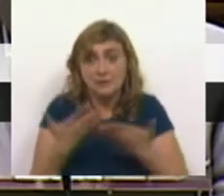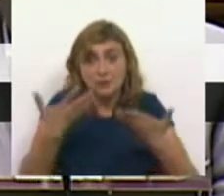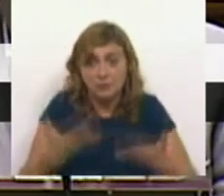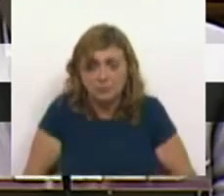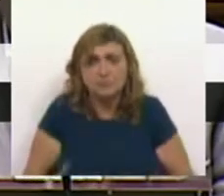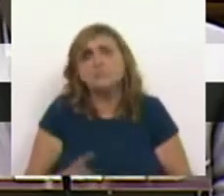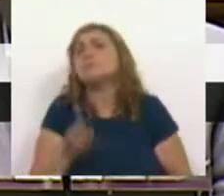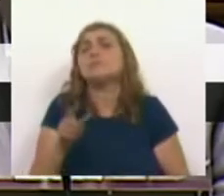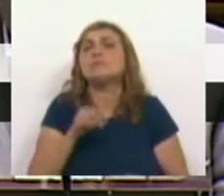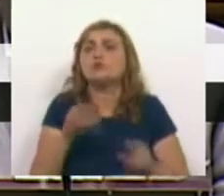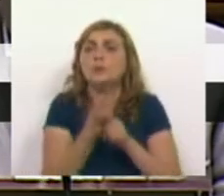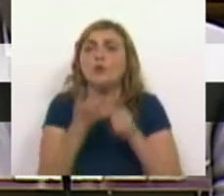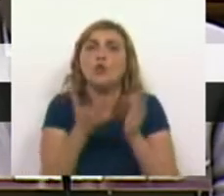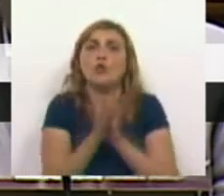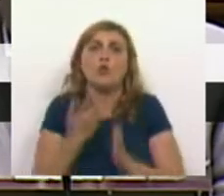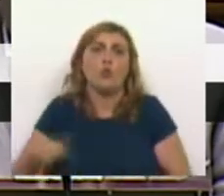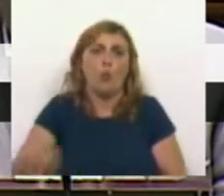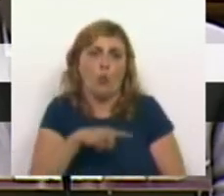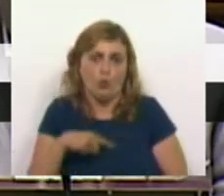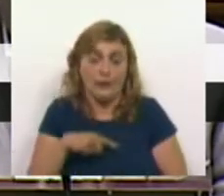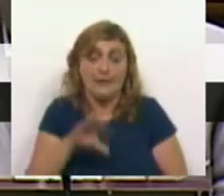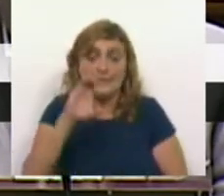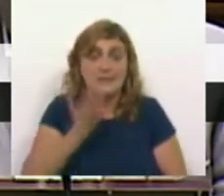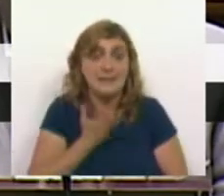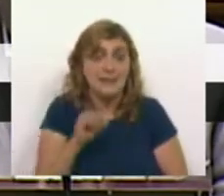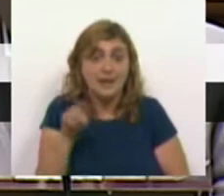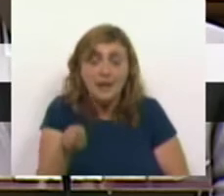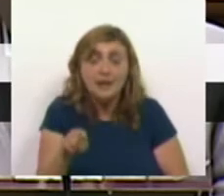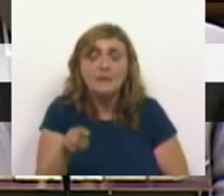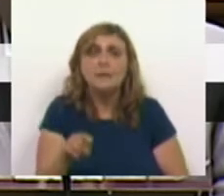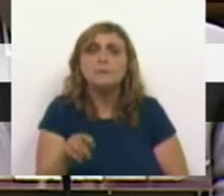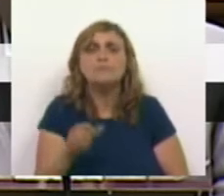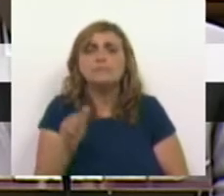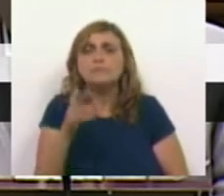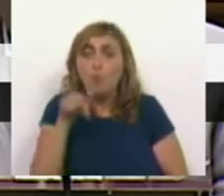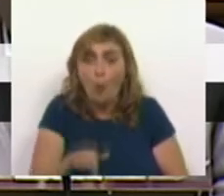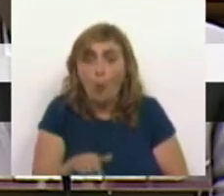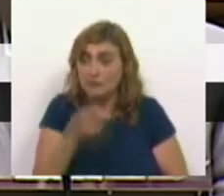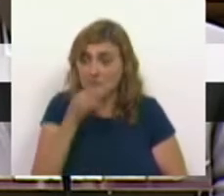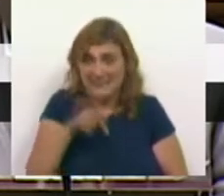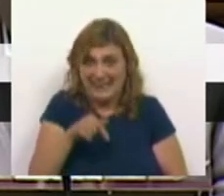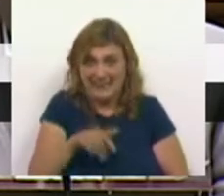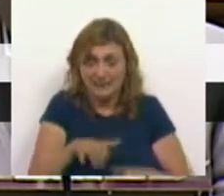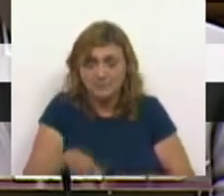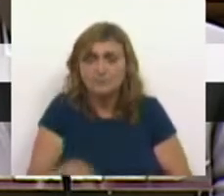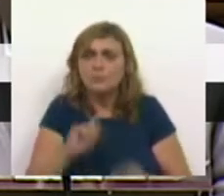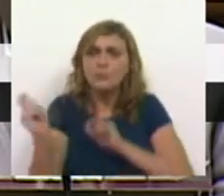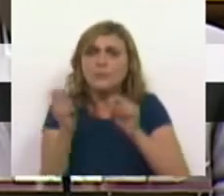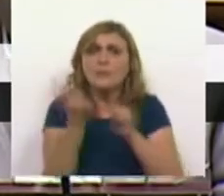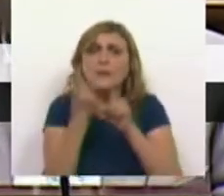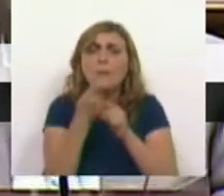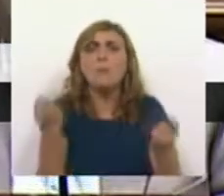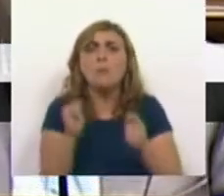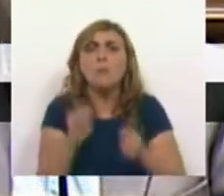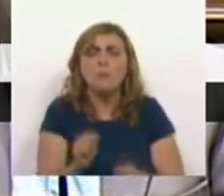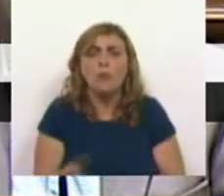momento, assumido por todos. O CDS desdenhou hoje aqui os debates promovidos